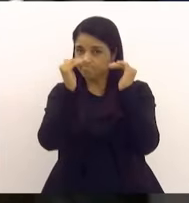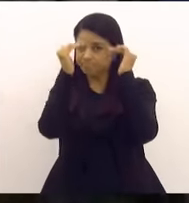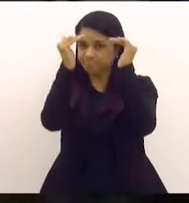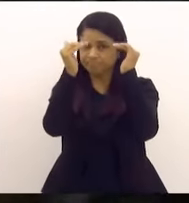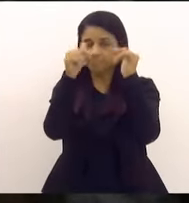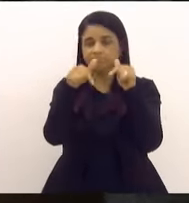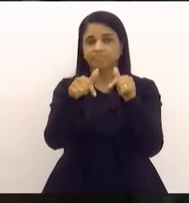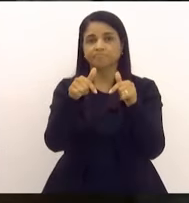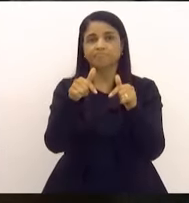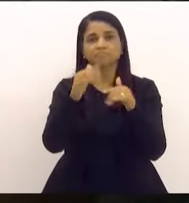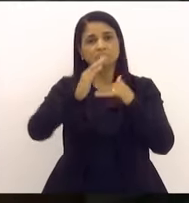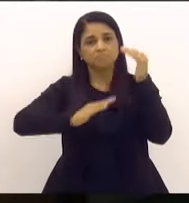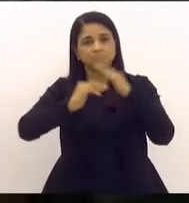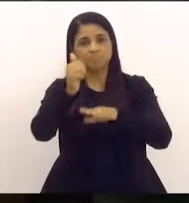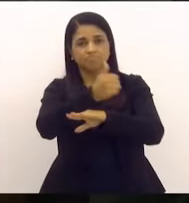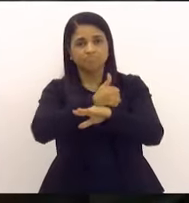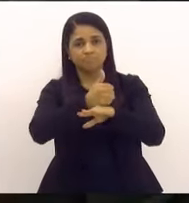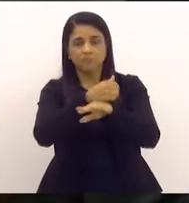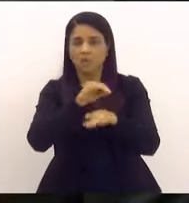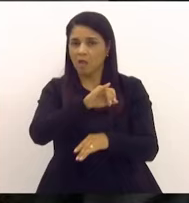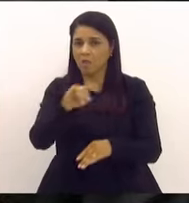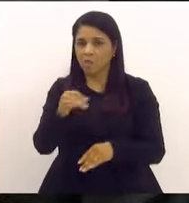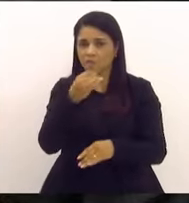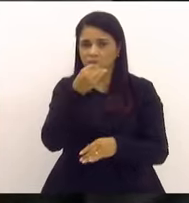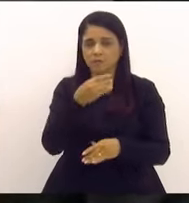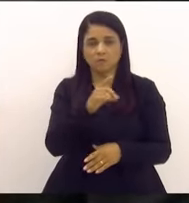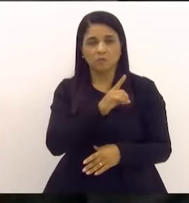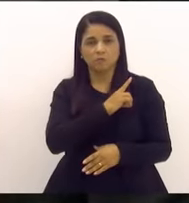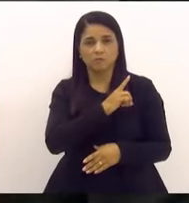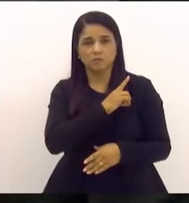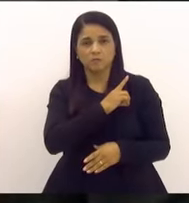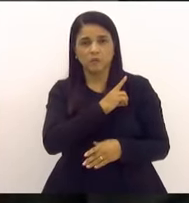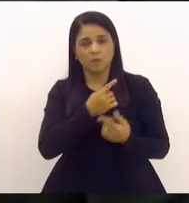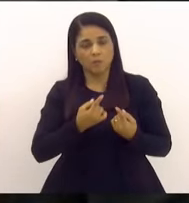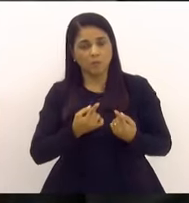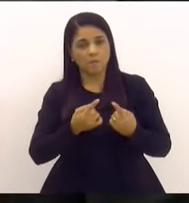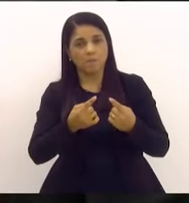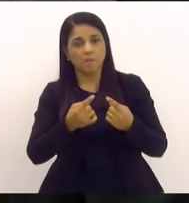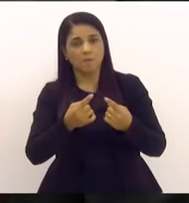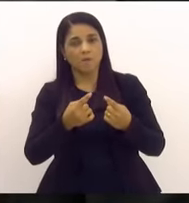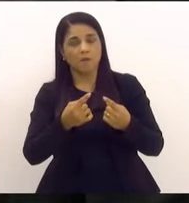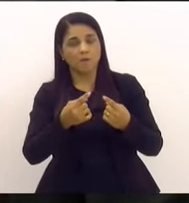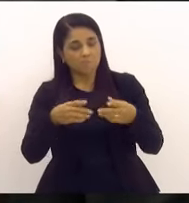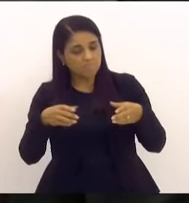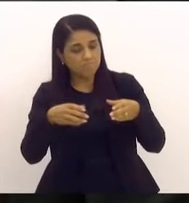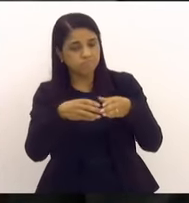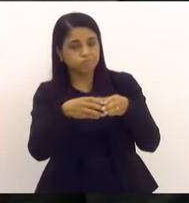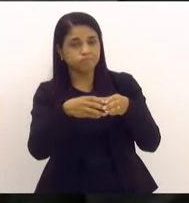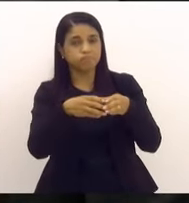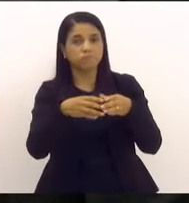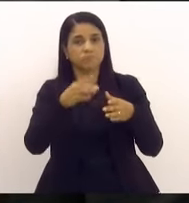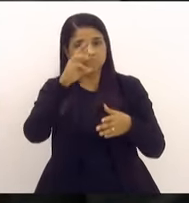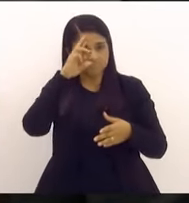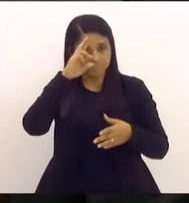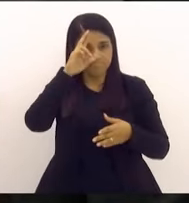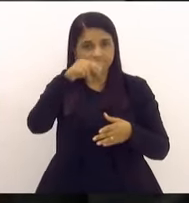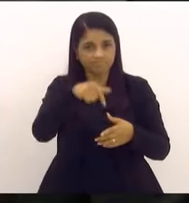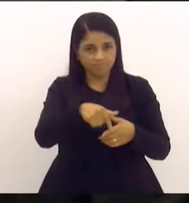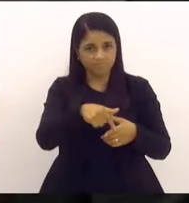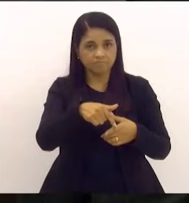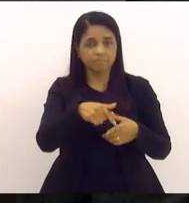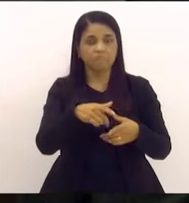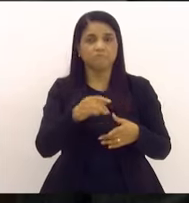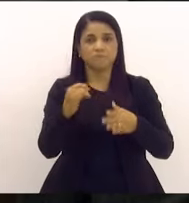aproveitar esta vida como policial em prol da sua classe, de comandar a sua instituição, é absolutamente